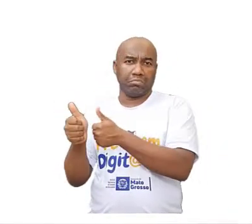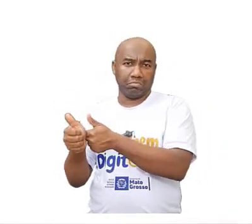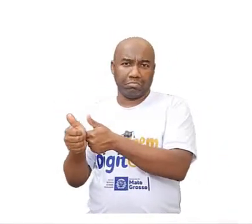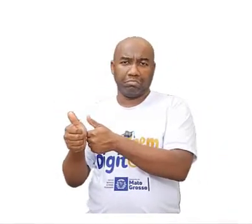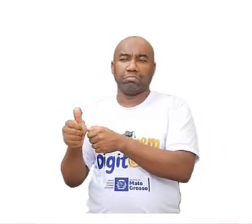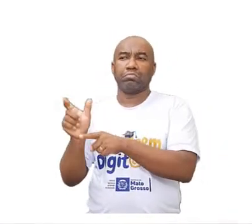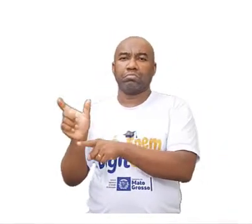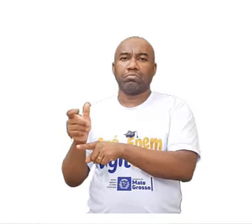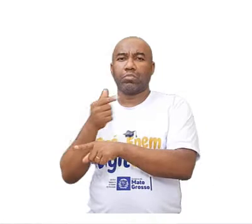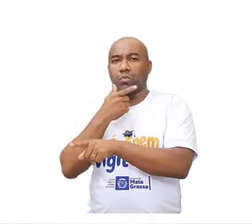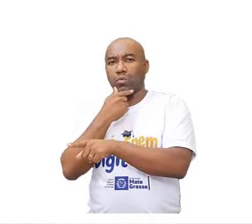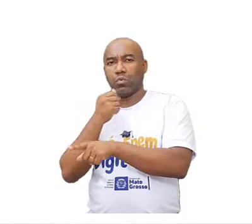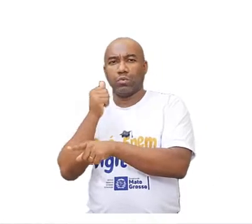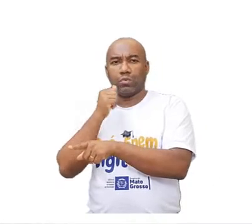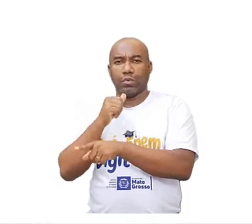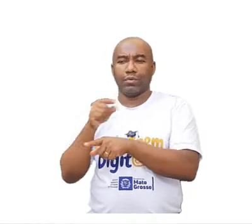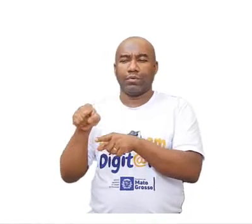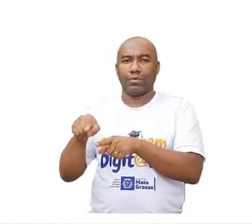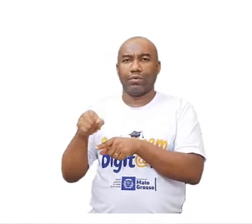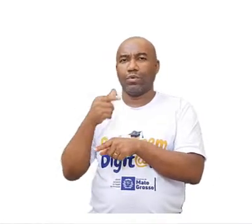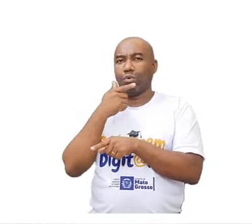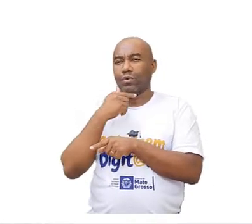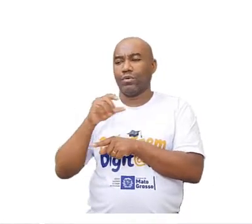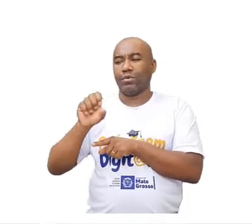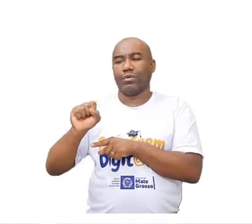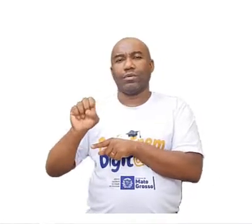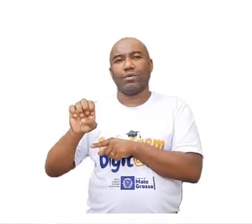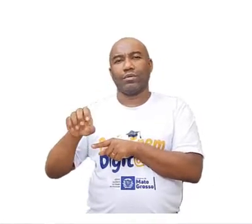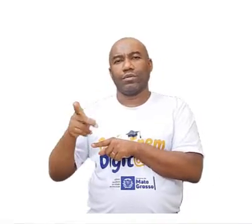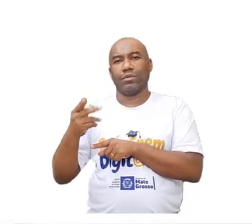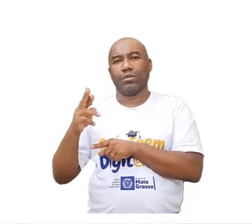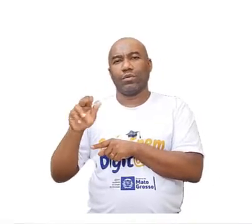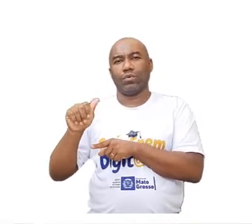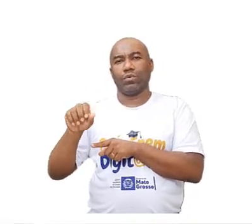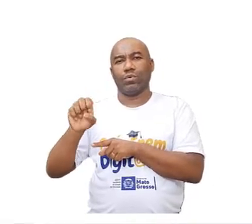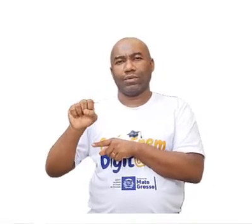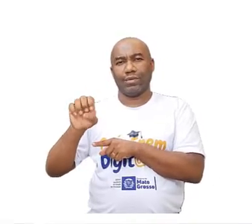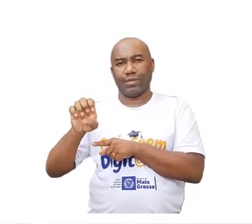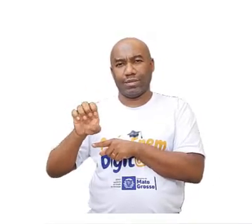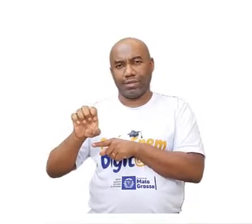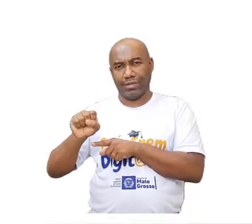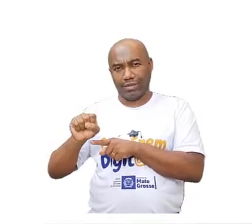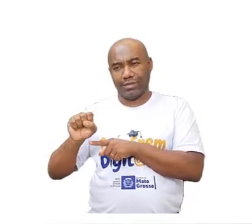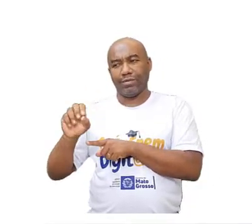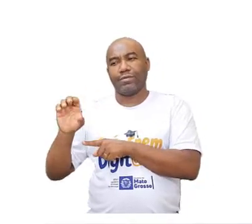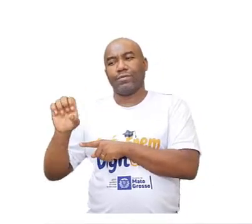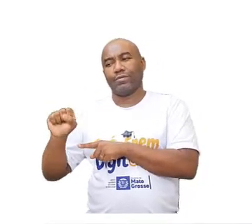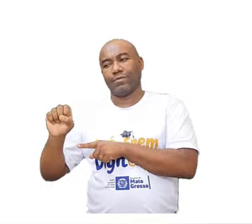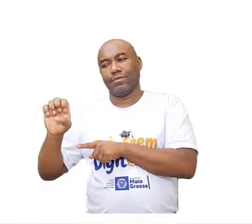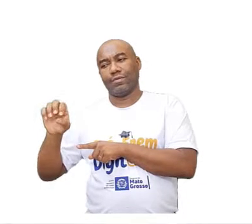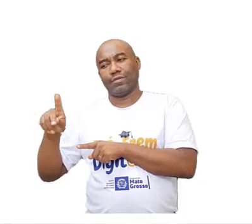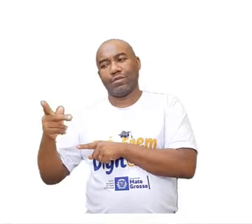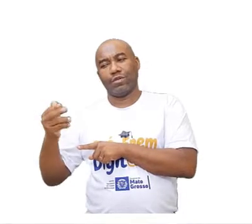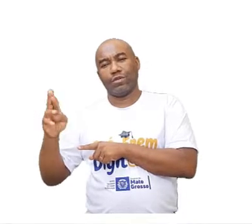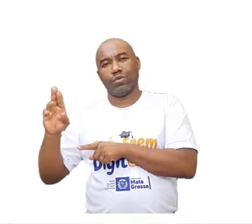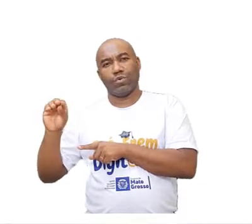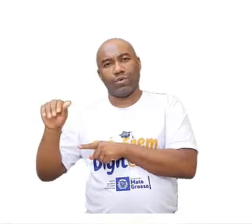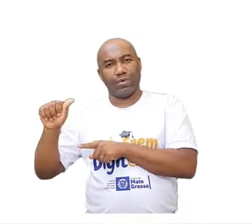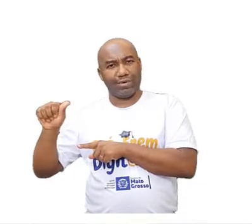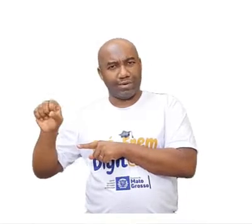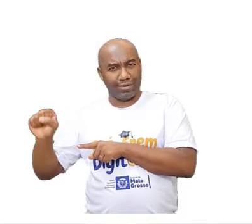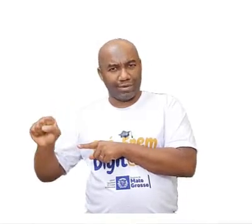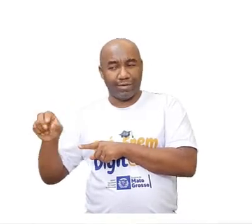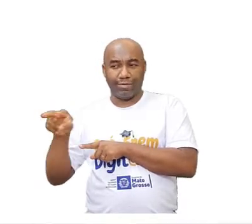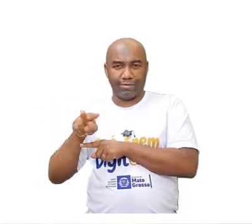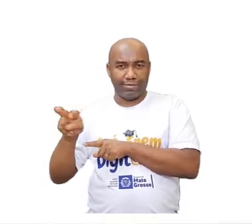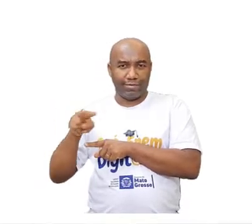o substantivo mais próximo. O senhor e a senhora simpática chegaram para a reunião. É como se eu